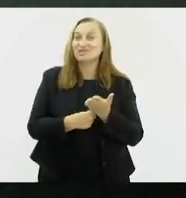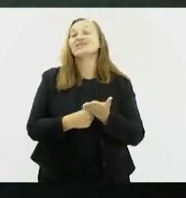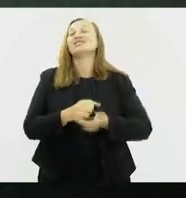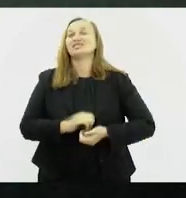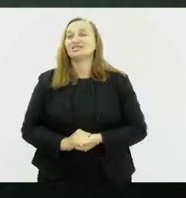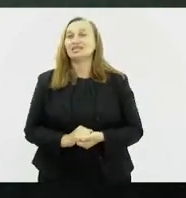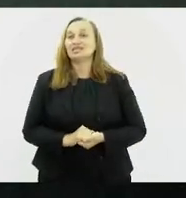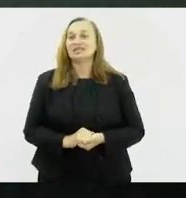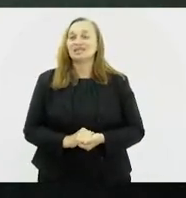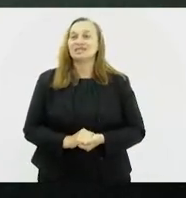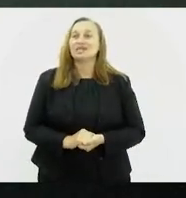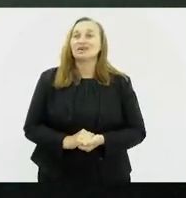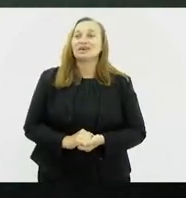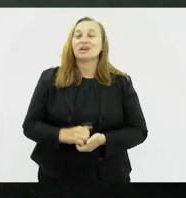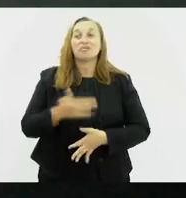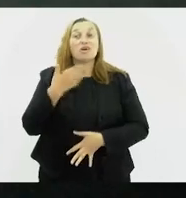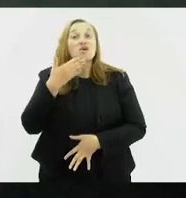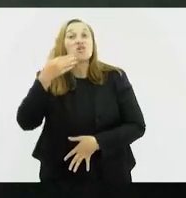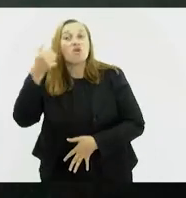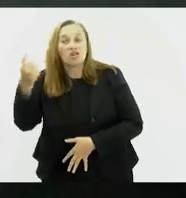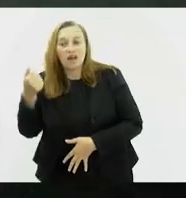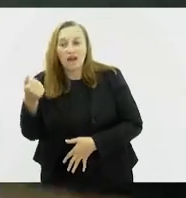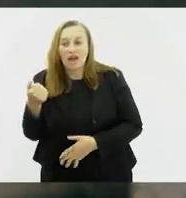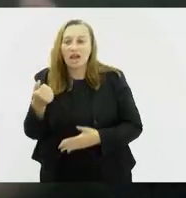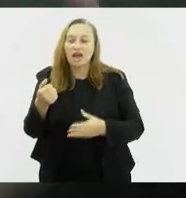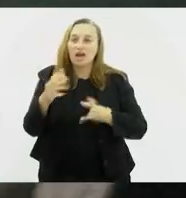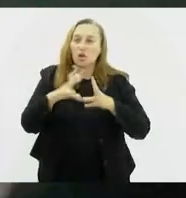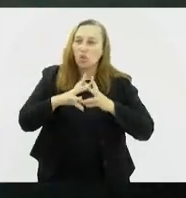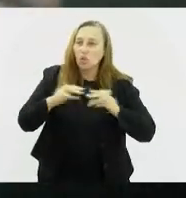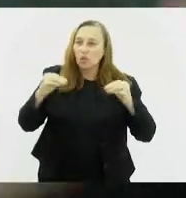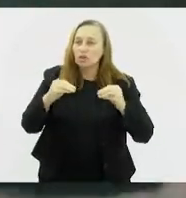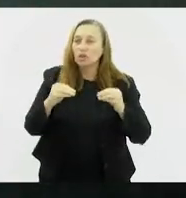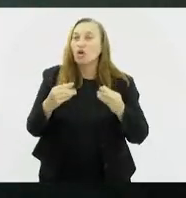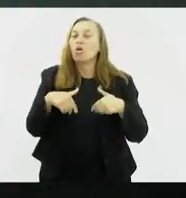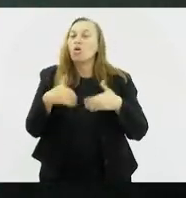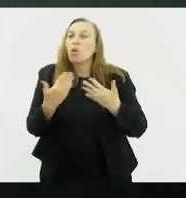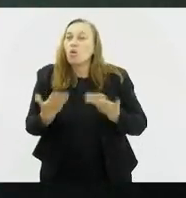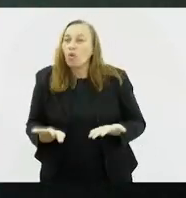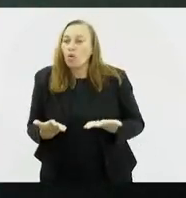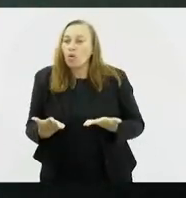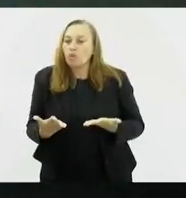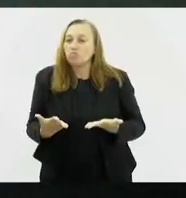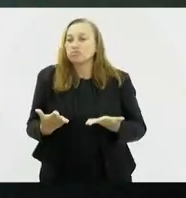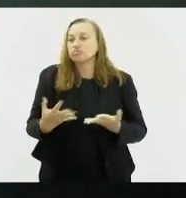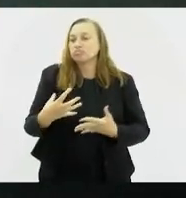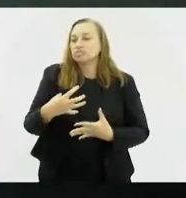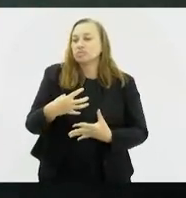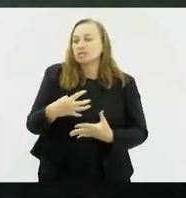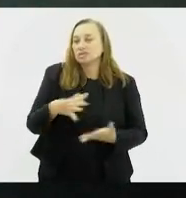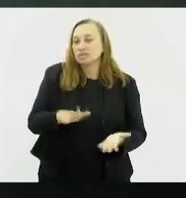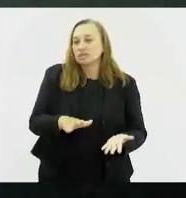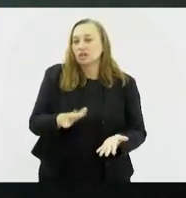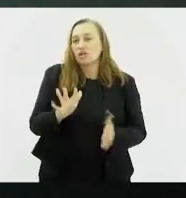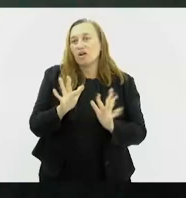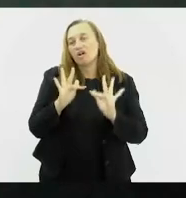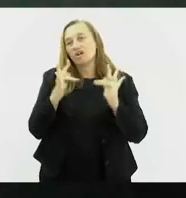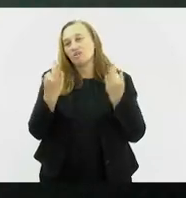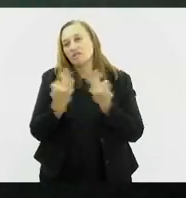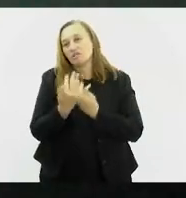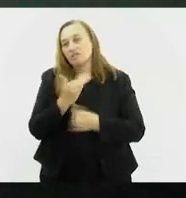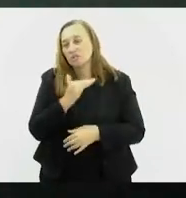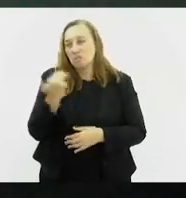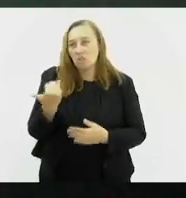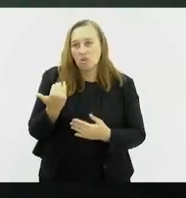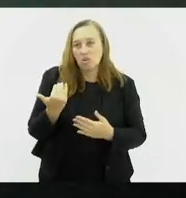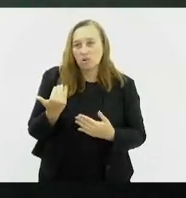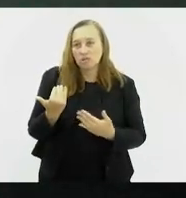um adoecimento, de uma perda ou uma situação mais delicada. Próximo. Aí, aqui, exemplo, fotos